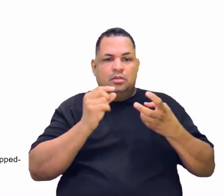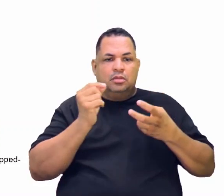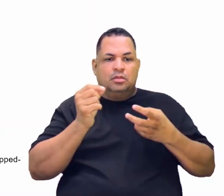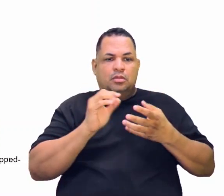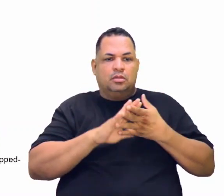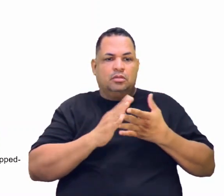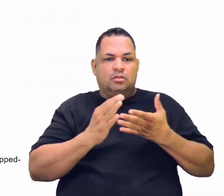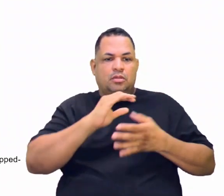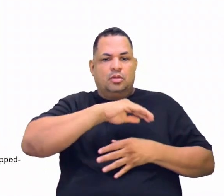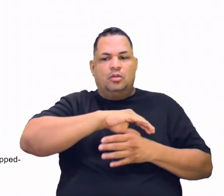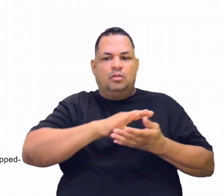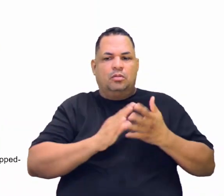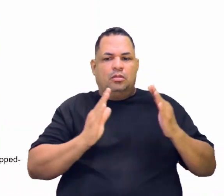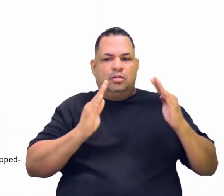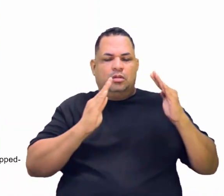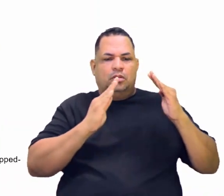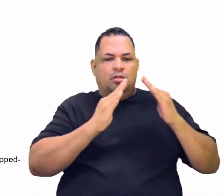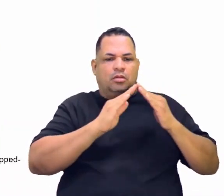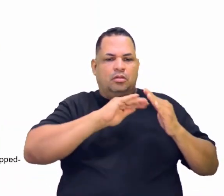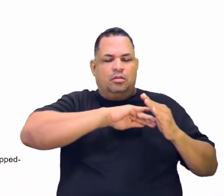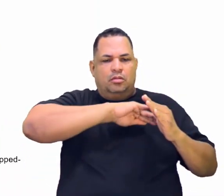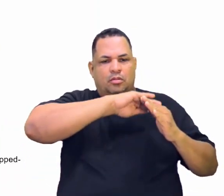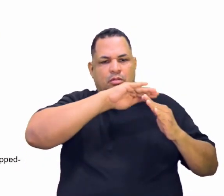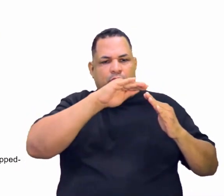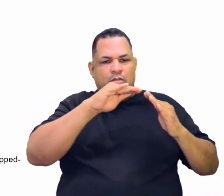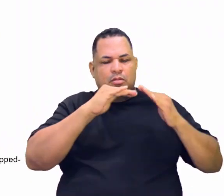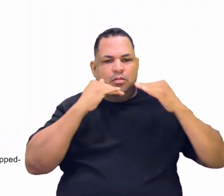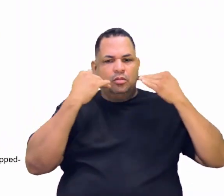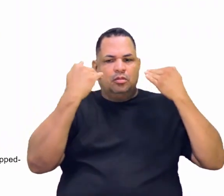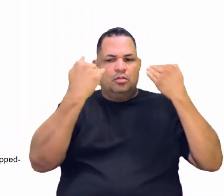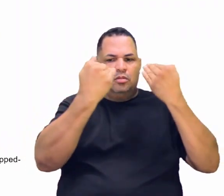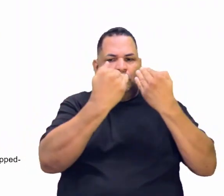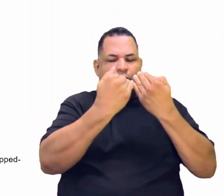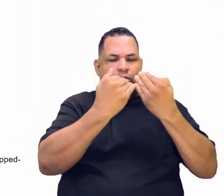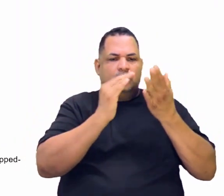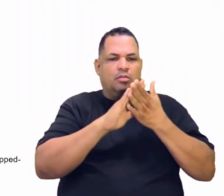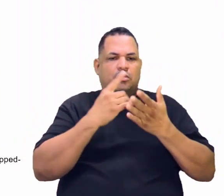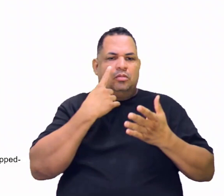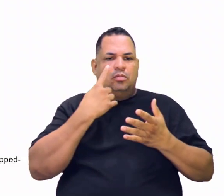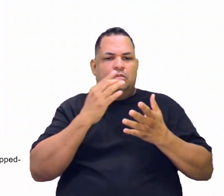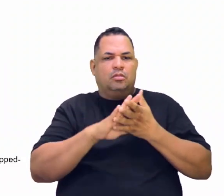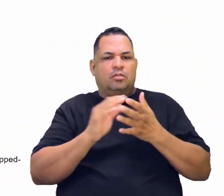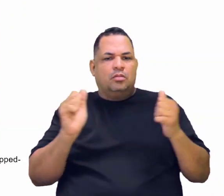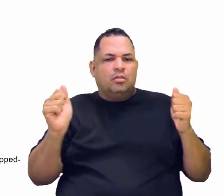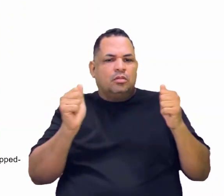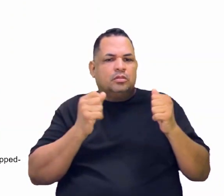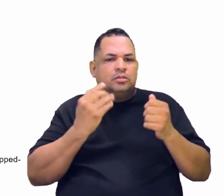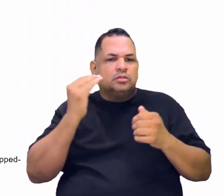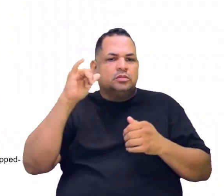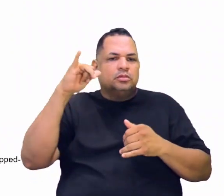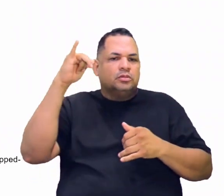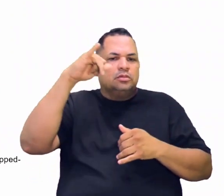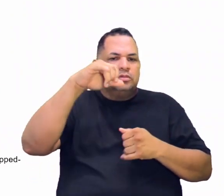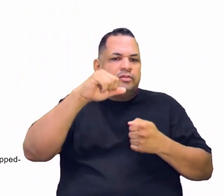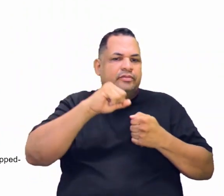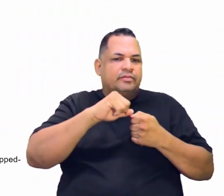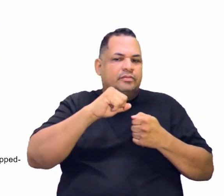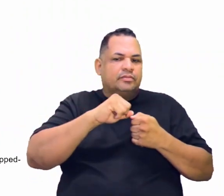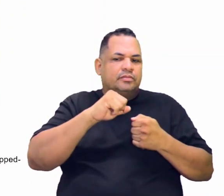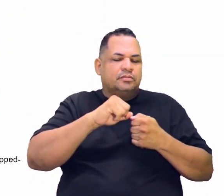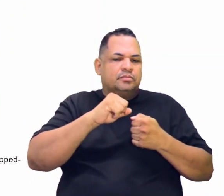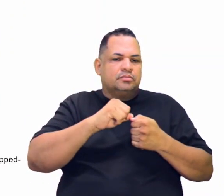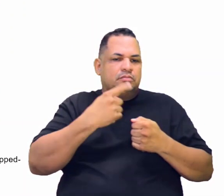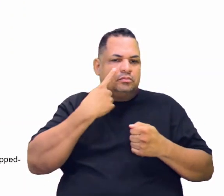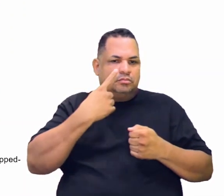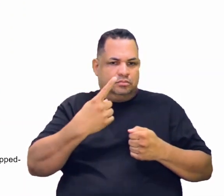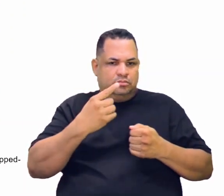uma loca em um local muito distante, aí aproxima para poder fazer as imagens,